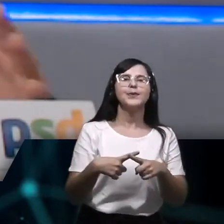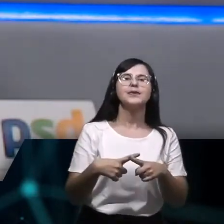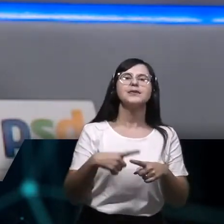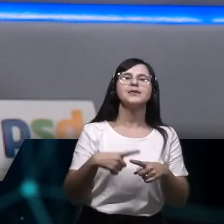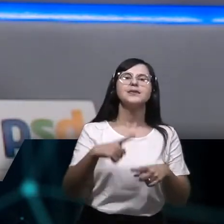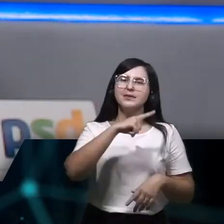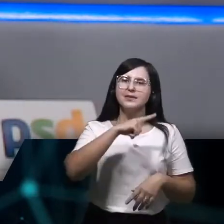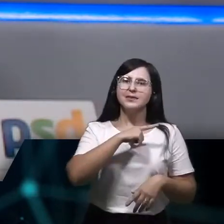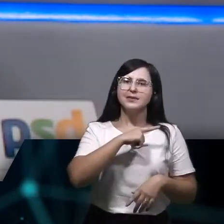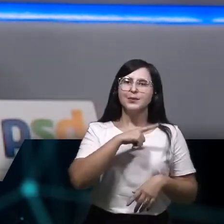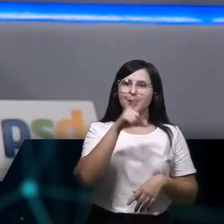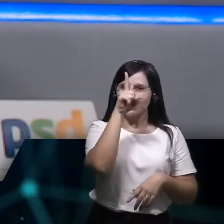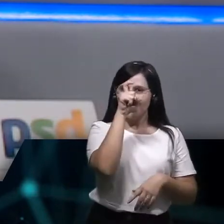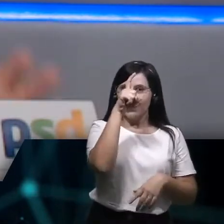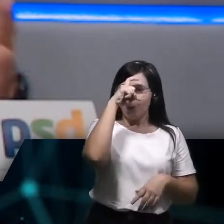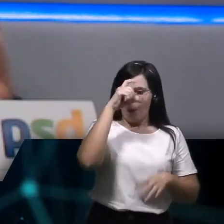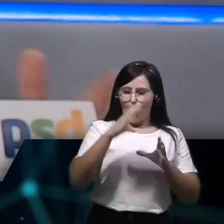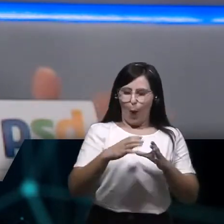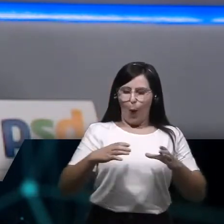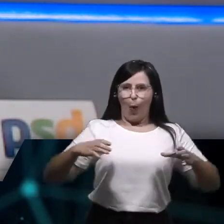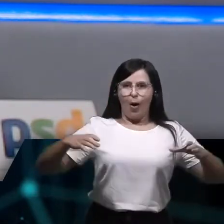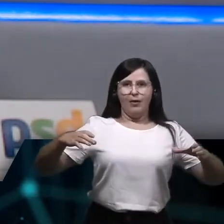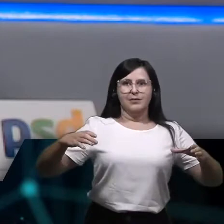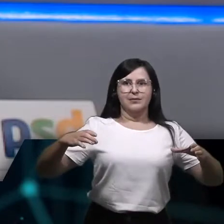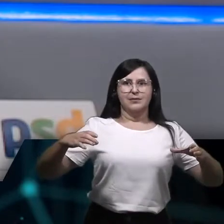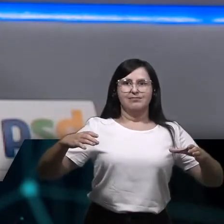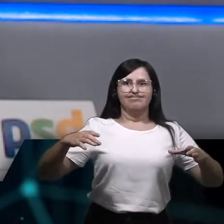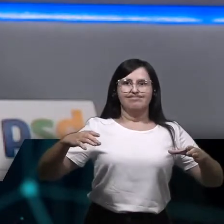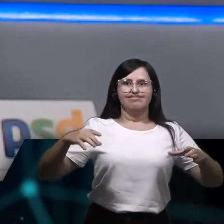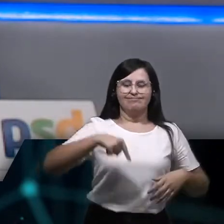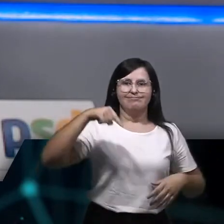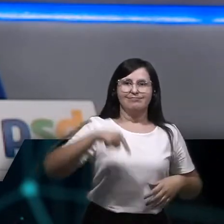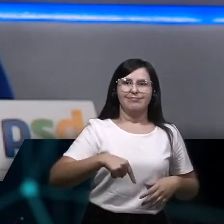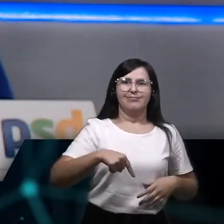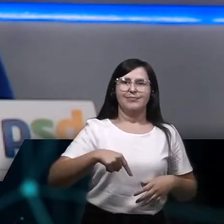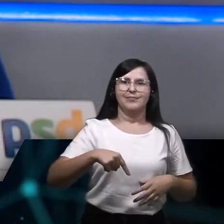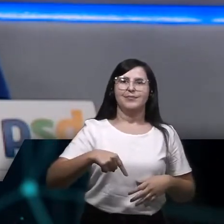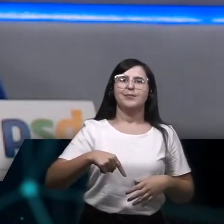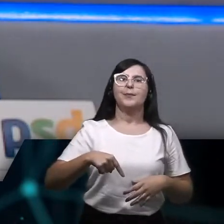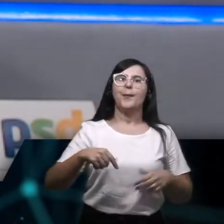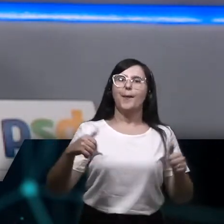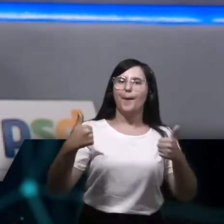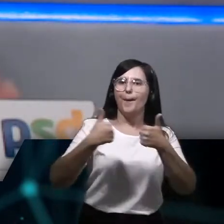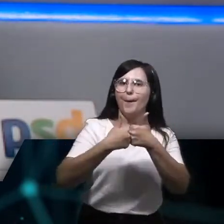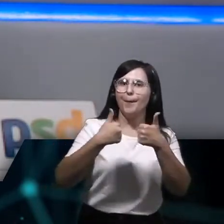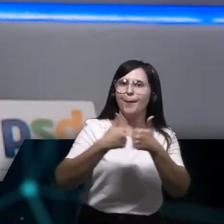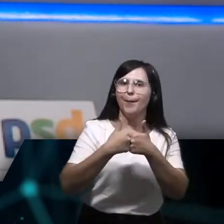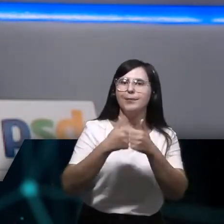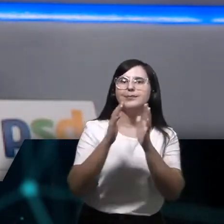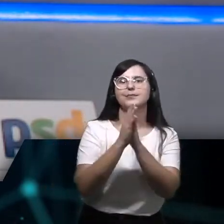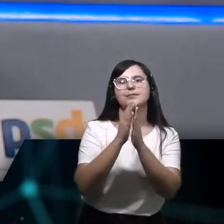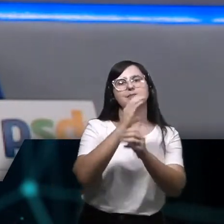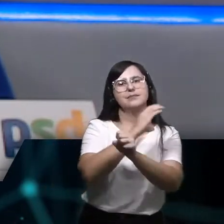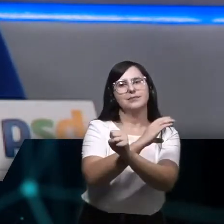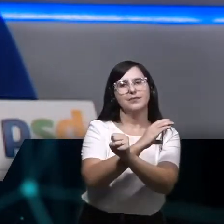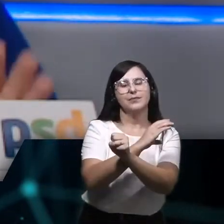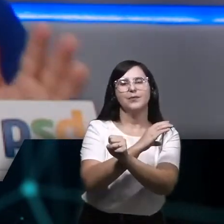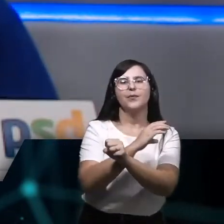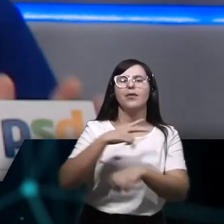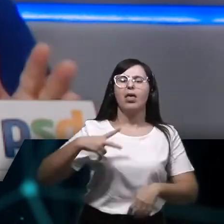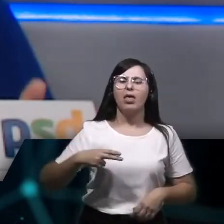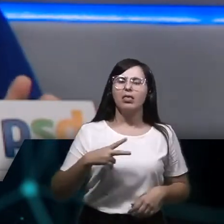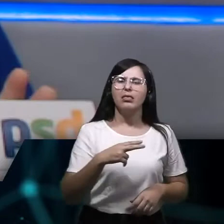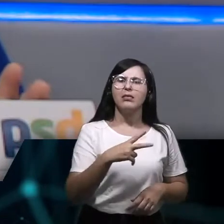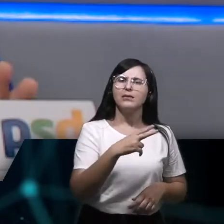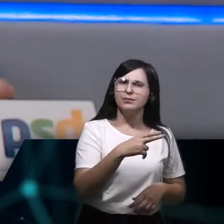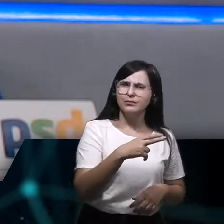o maior hospital do interior, dessas cidades, principalmente aqui do Polo de Confecção. Com relação à cirurgia, o